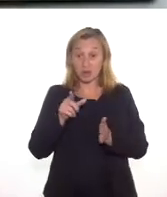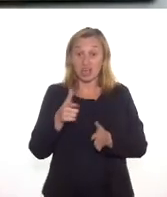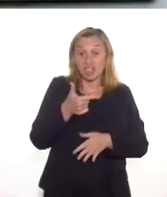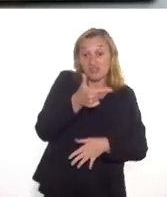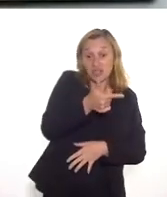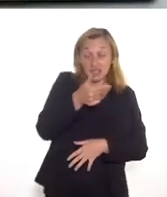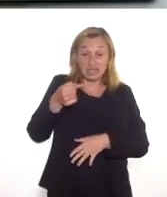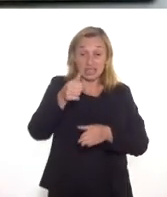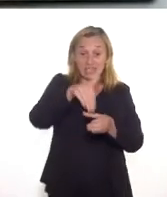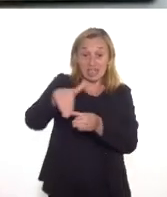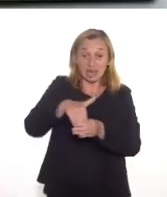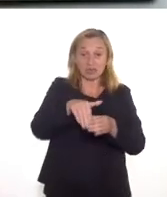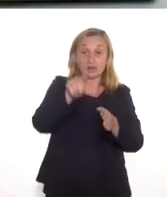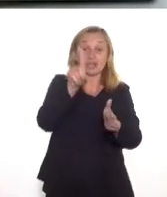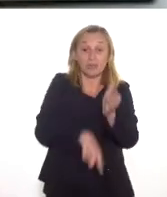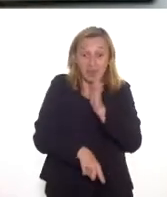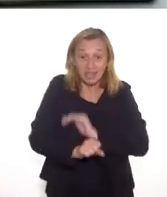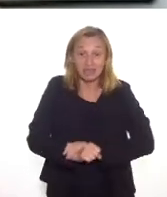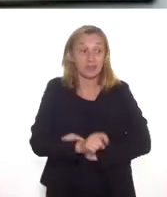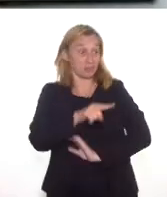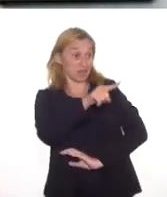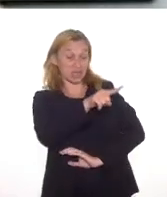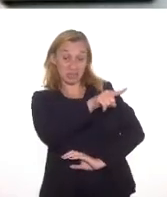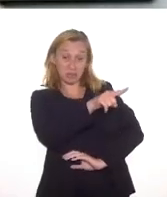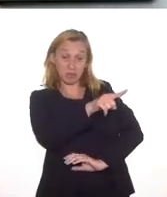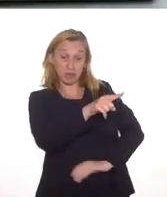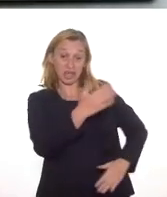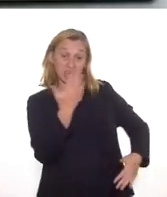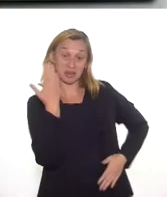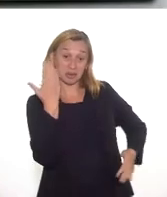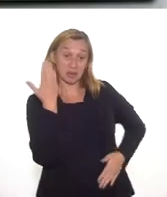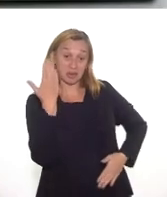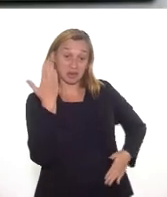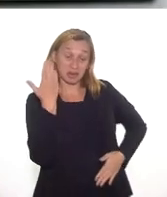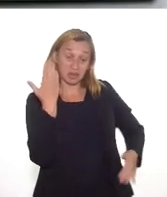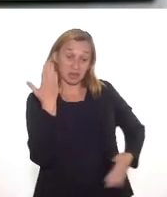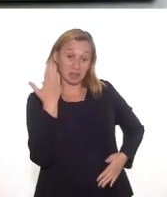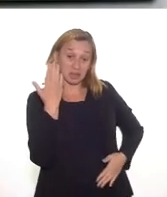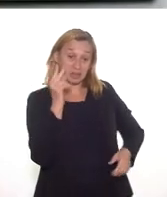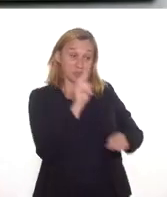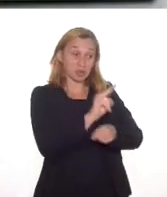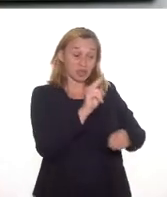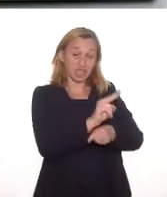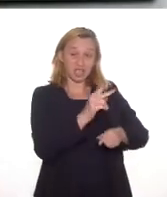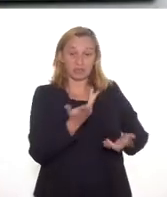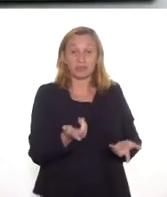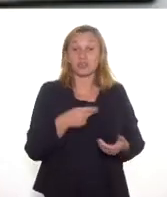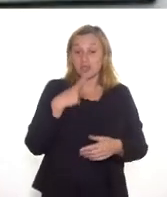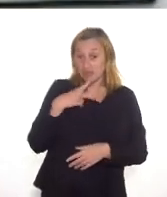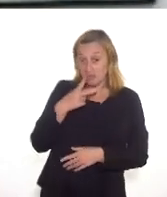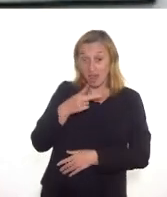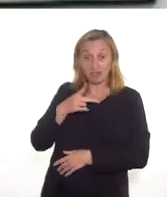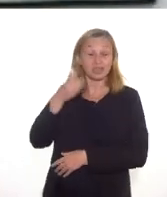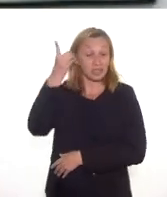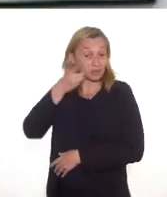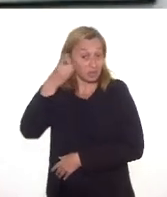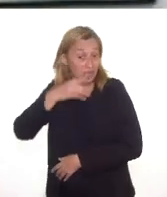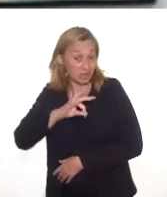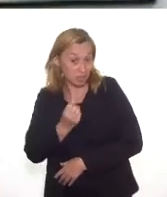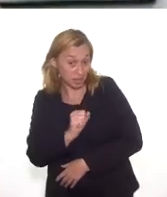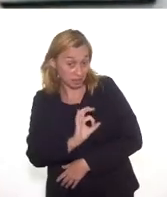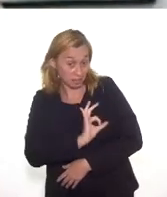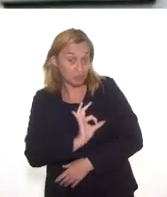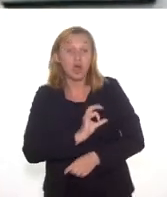27 eleitores a menos para essa turma que defende bandido aqui dentro da Assembleia Legislativa. E falo isso, deputada Marta Rocha,